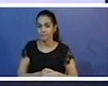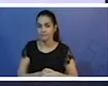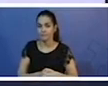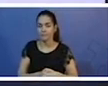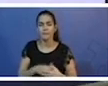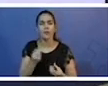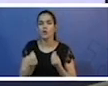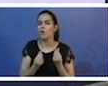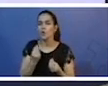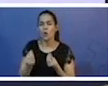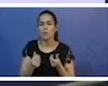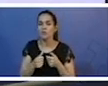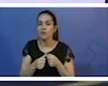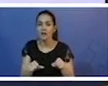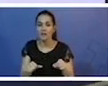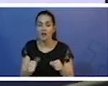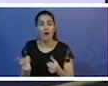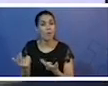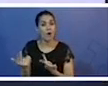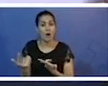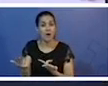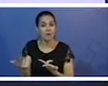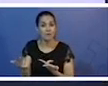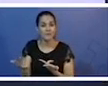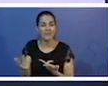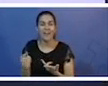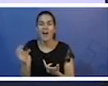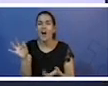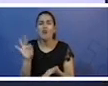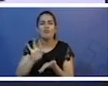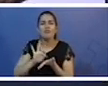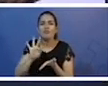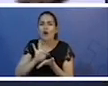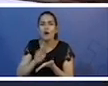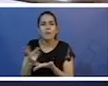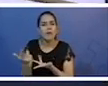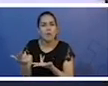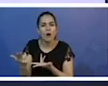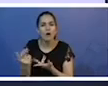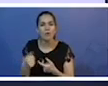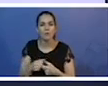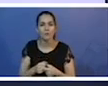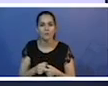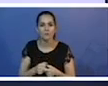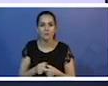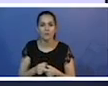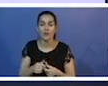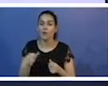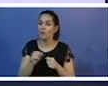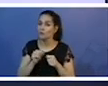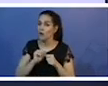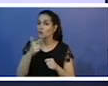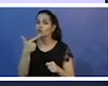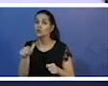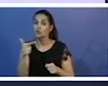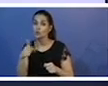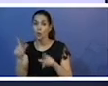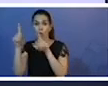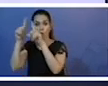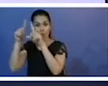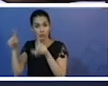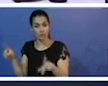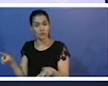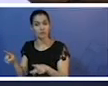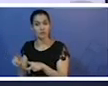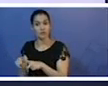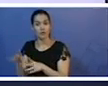Como que ficaria então? Mesmo procedimento. Eu repito esse triângulo aqui, ó.